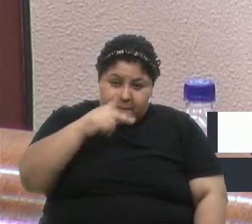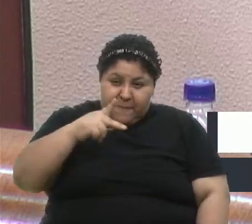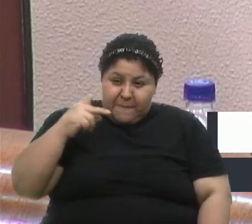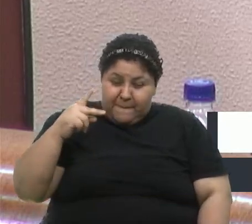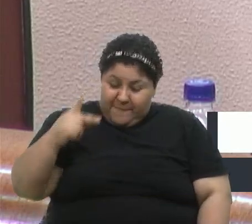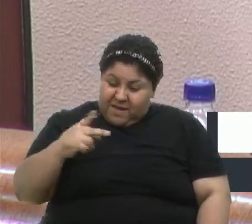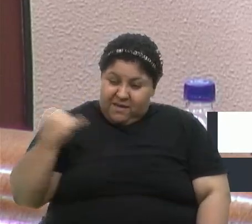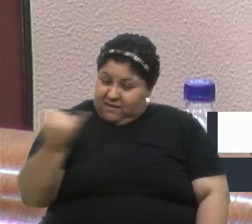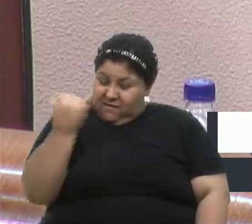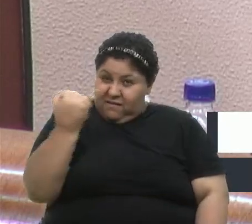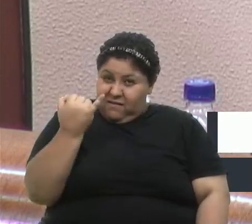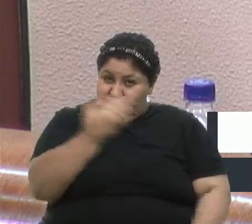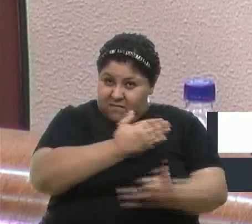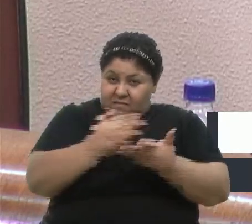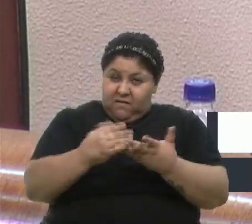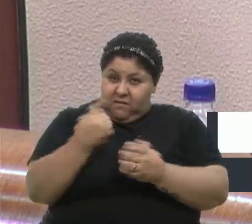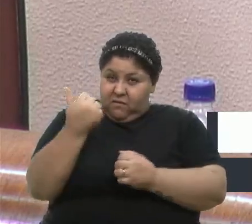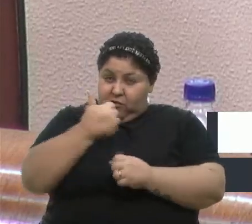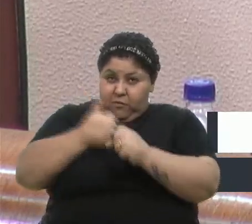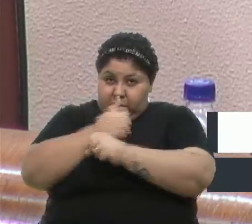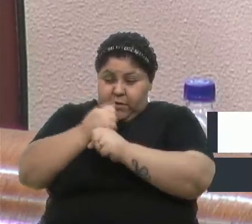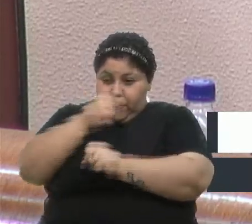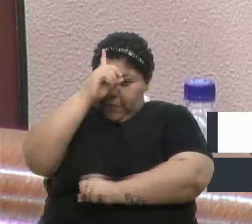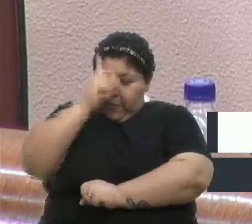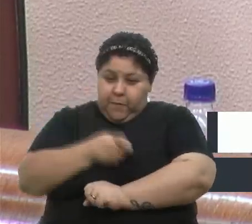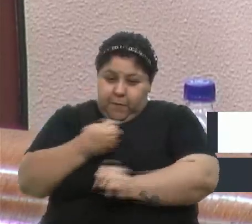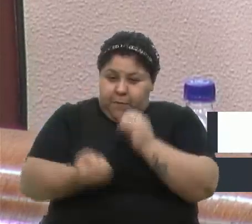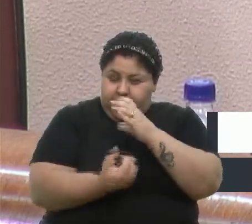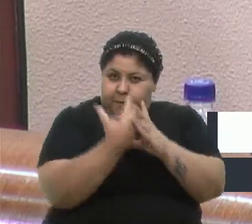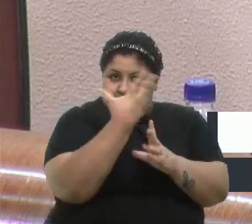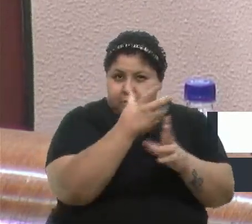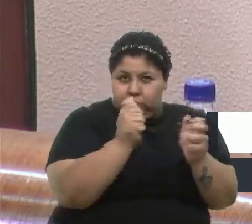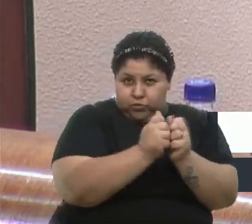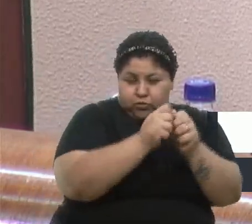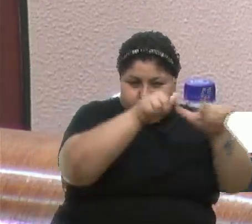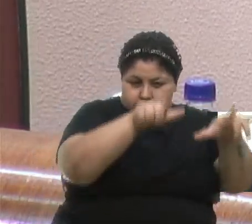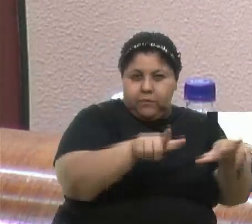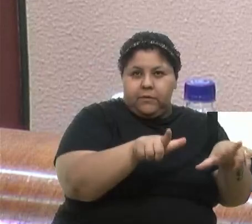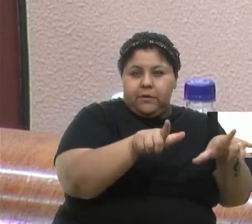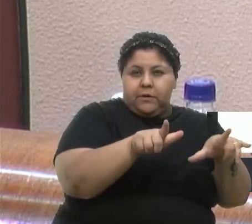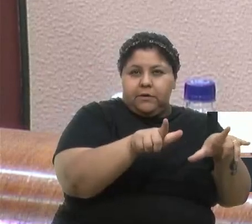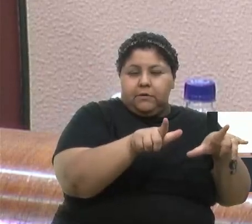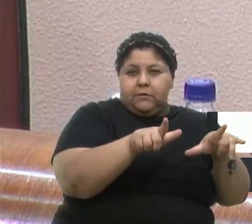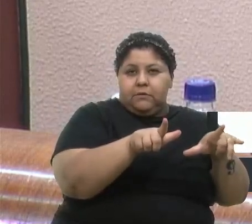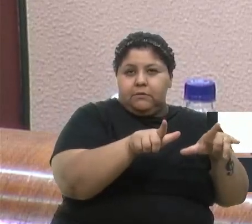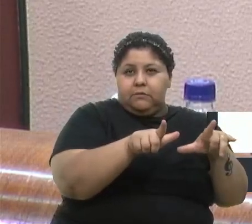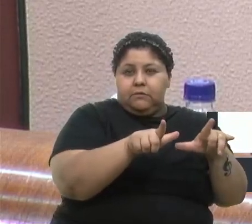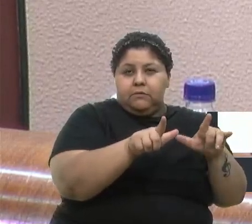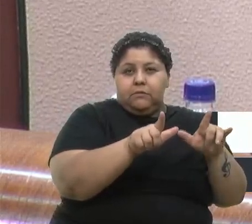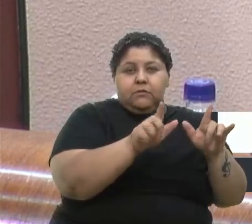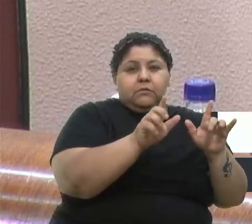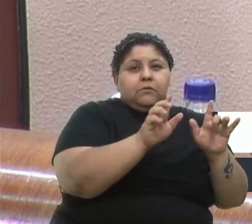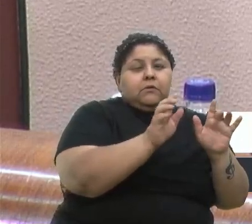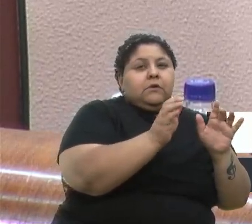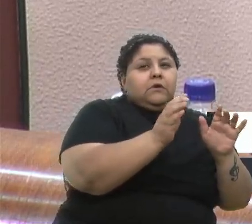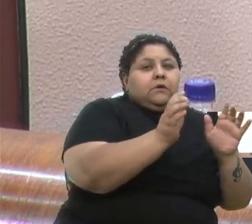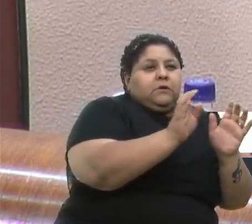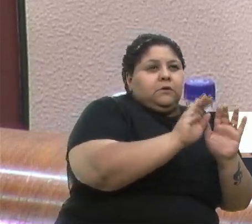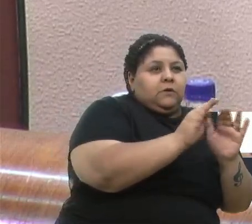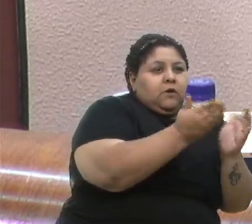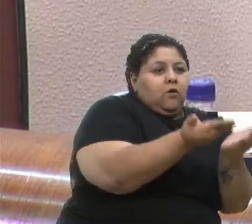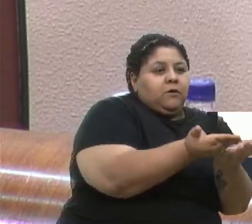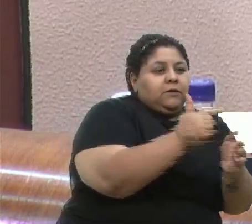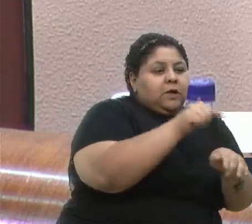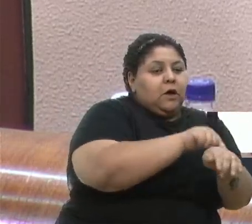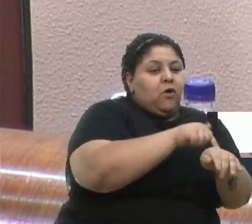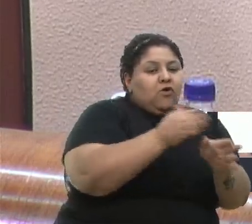ano do mandato, nós criamos aqui, através até do meu gabinete, a comissão temporária das